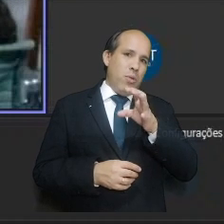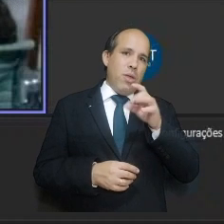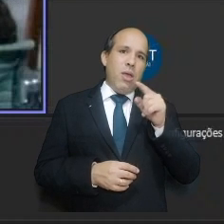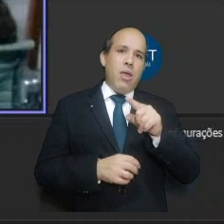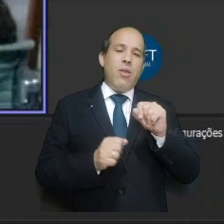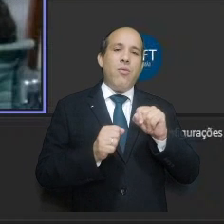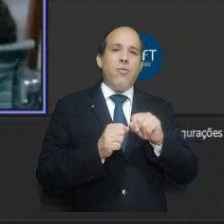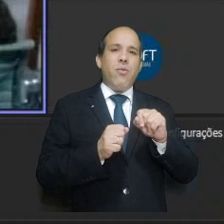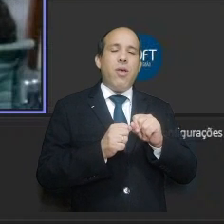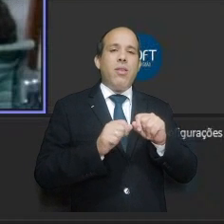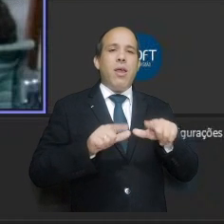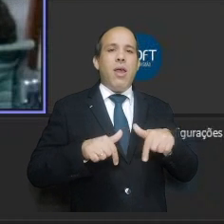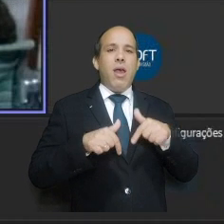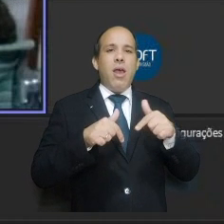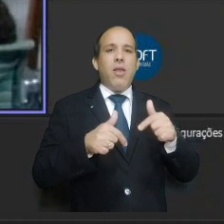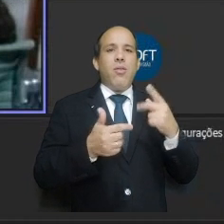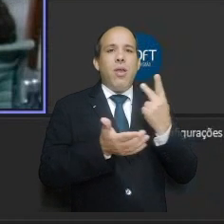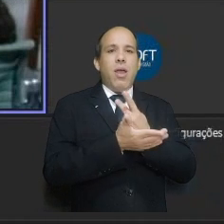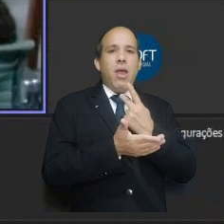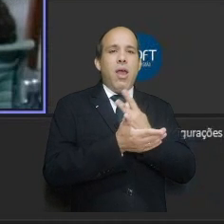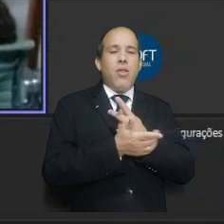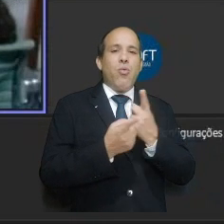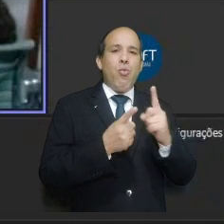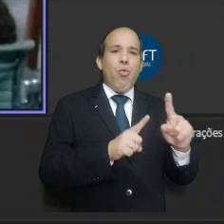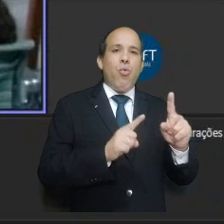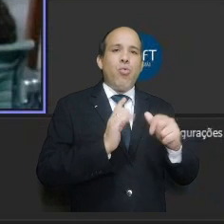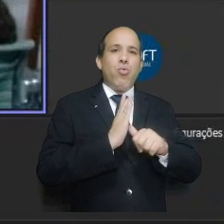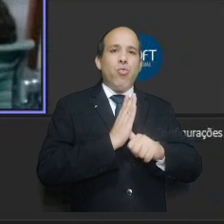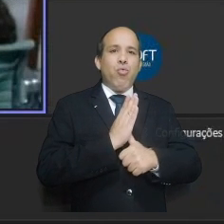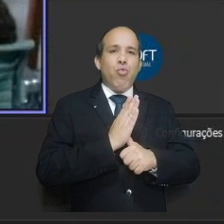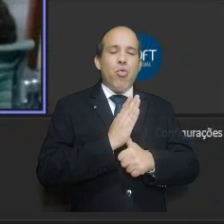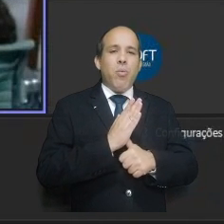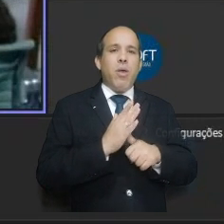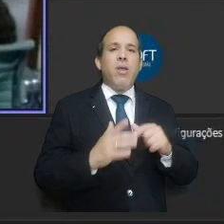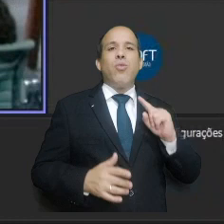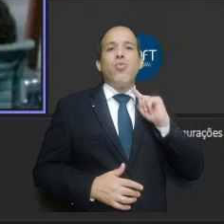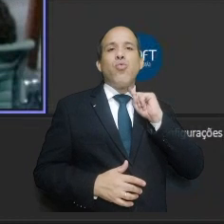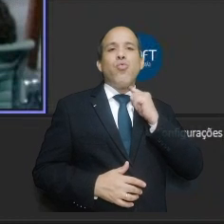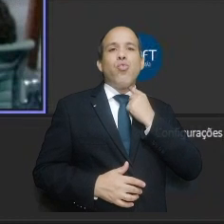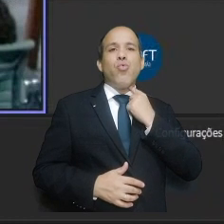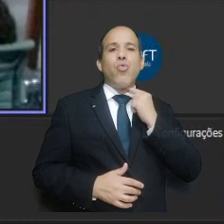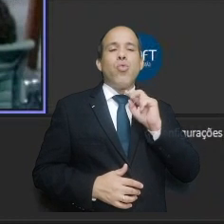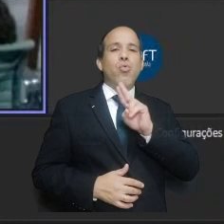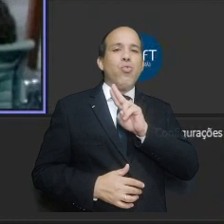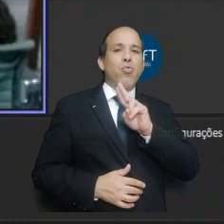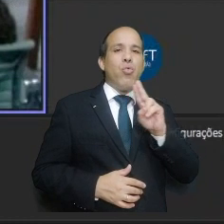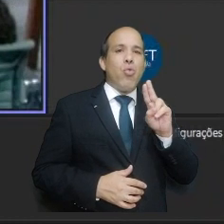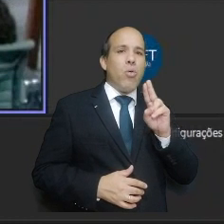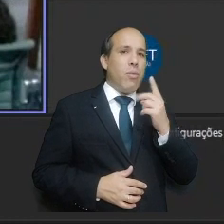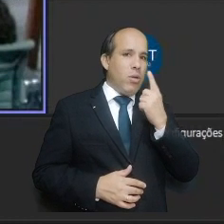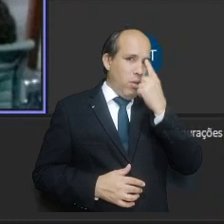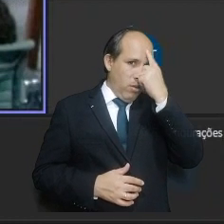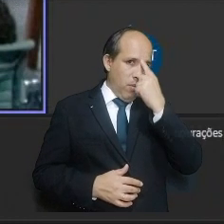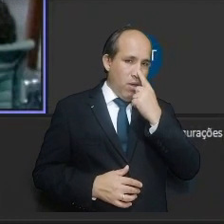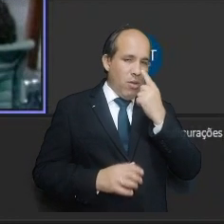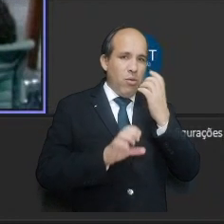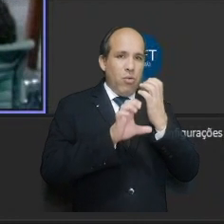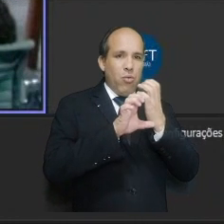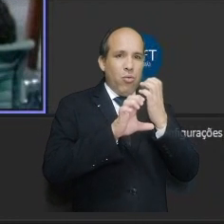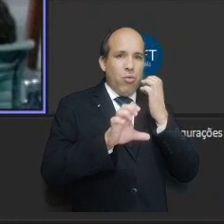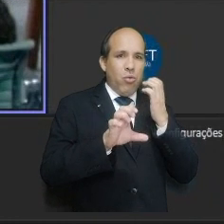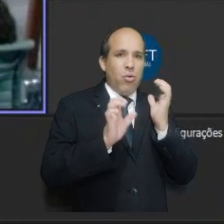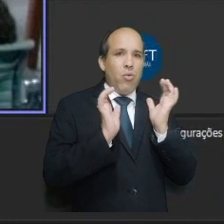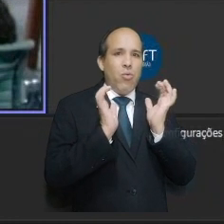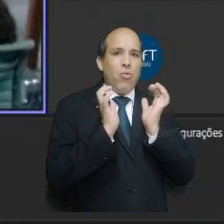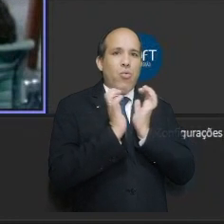disseram que ele estava praticando atos incoerentes com o clube, que ele estava manchando a reputação